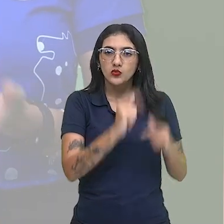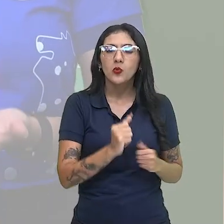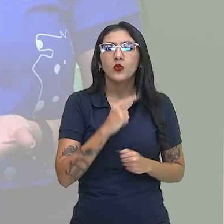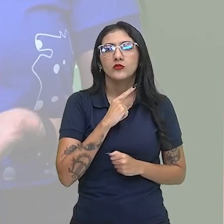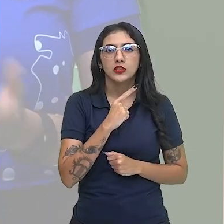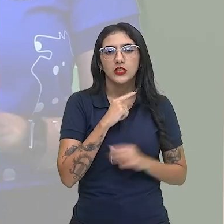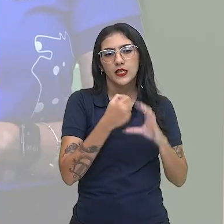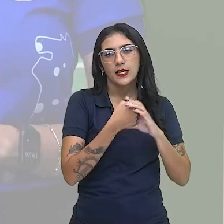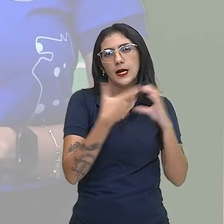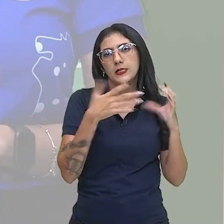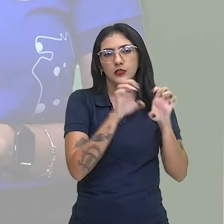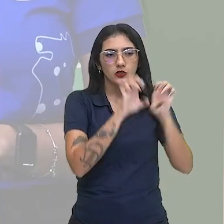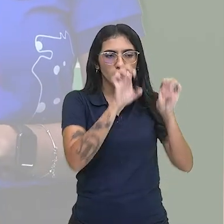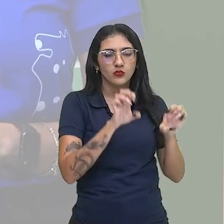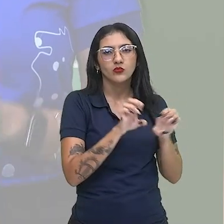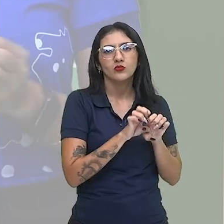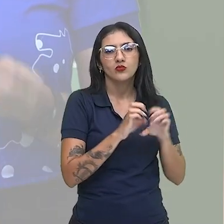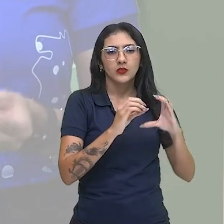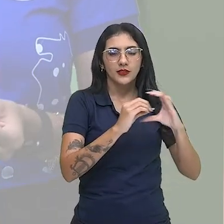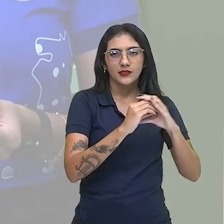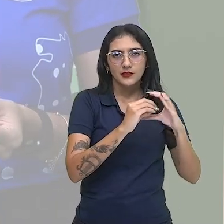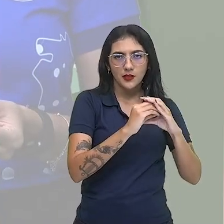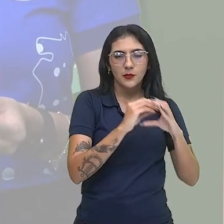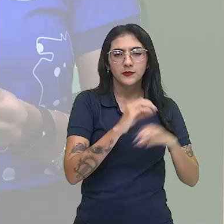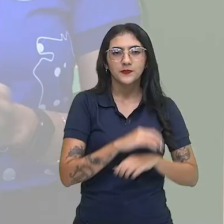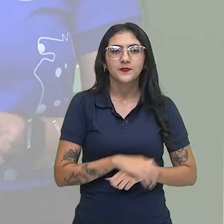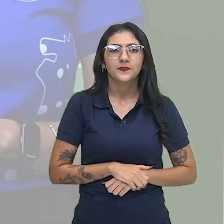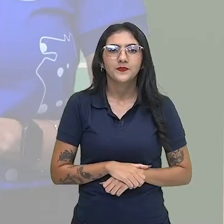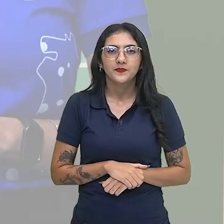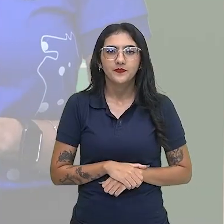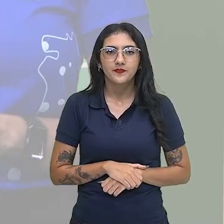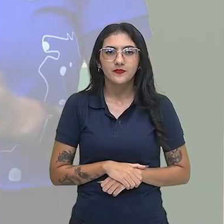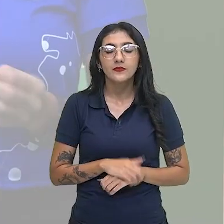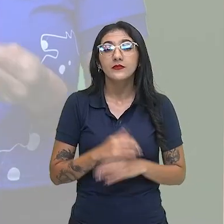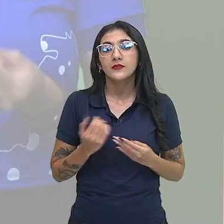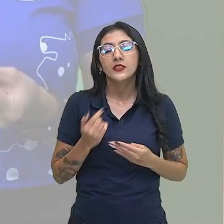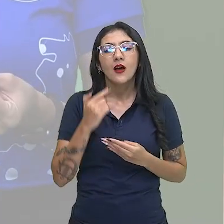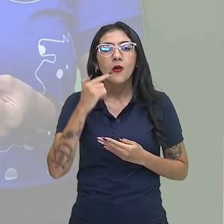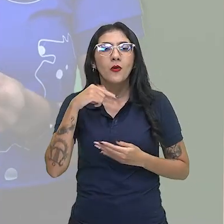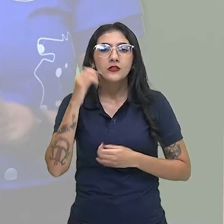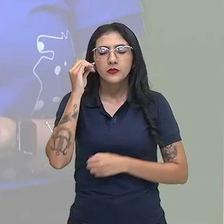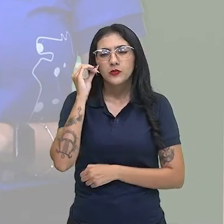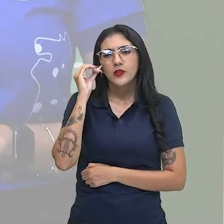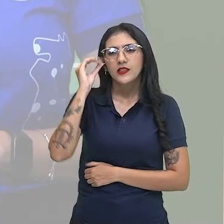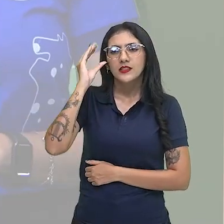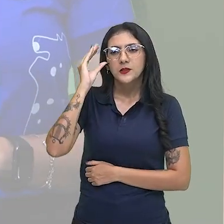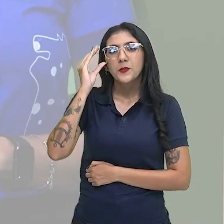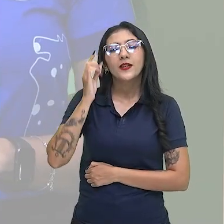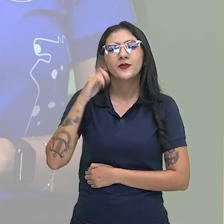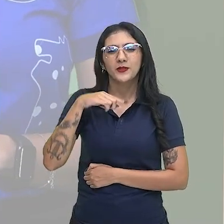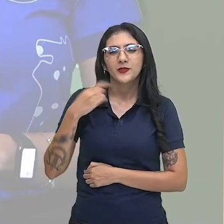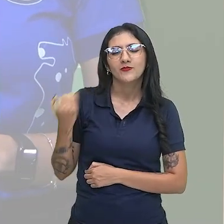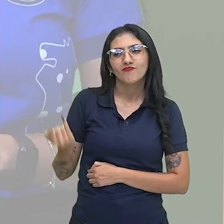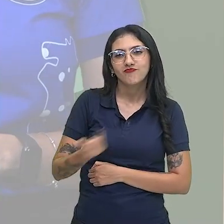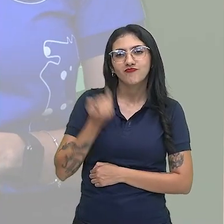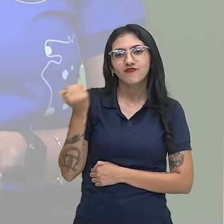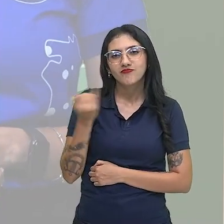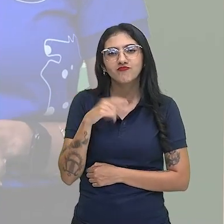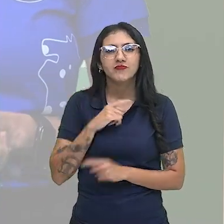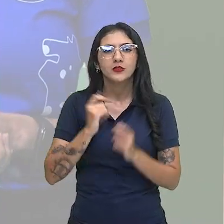menor parte, pelas células. E esse conhecimento sobre essa formação, ela foi fundamental